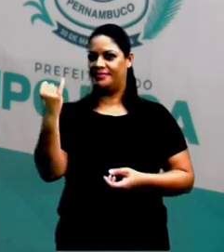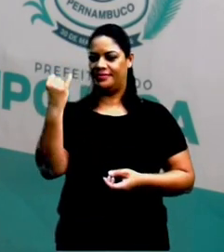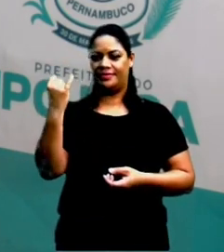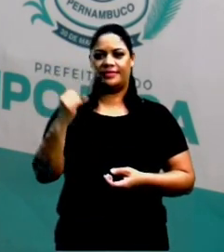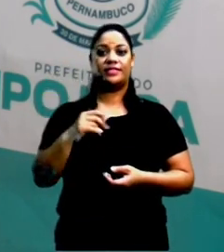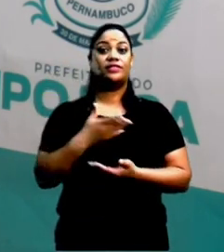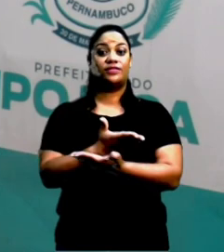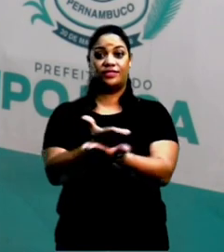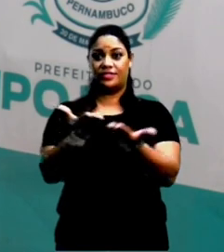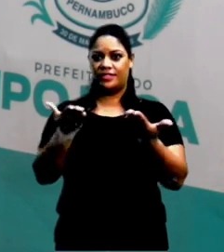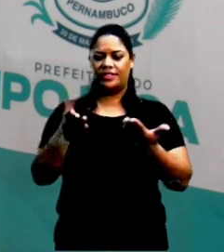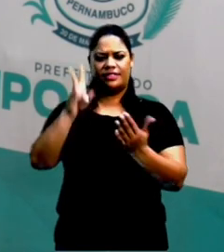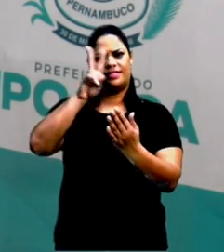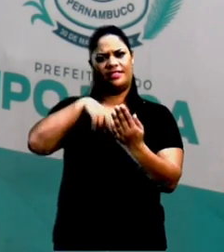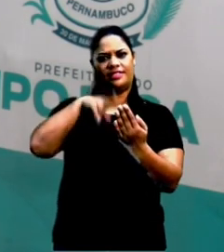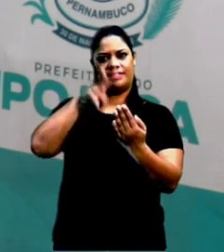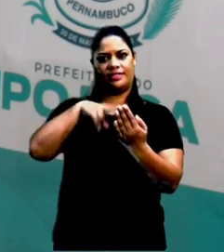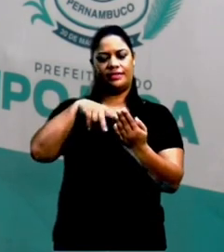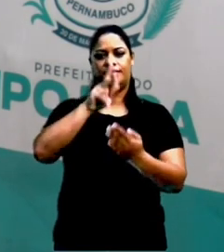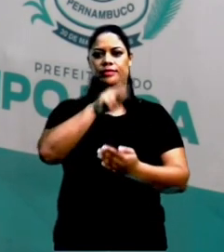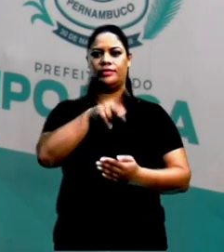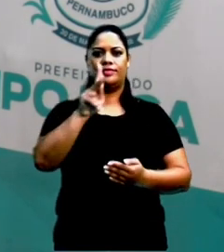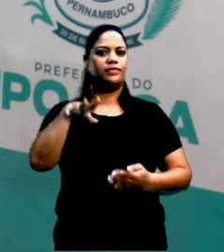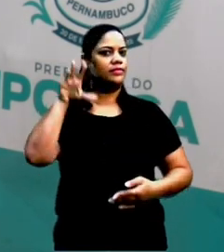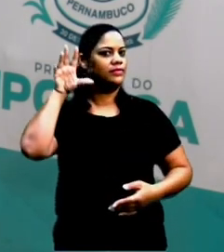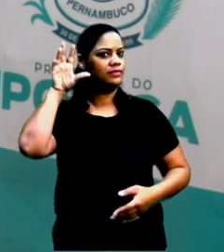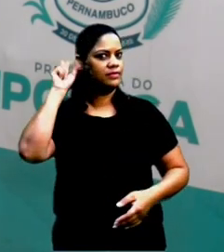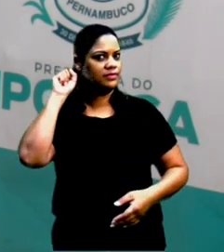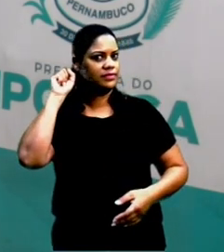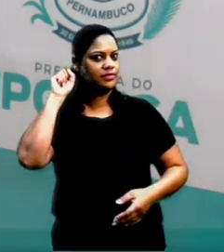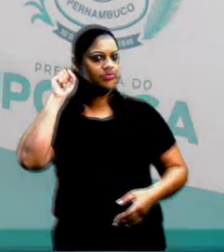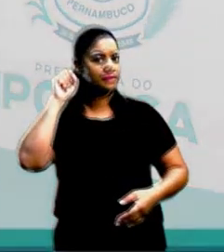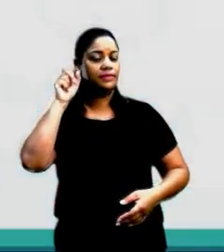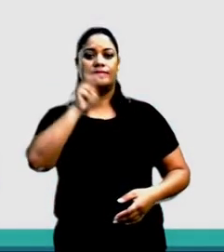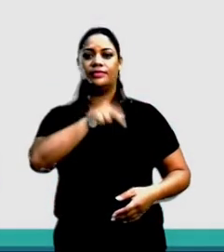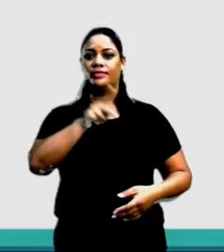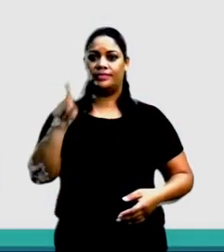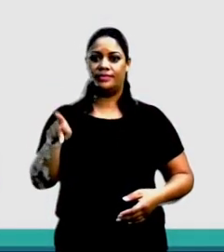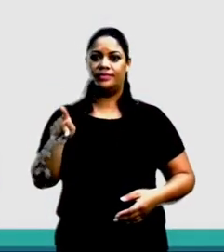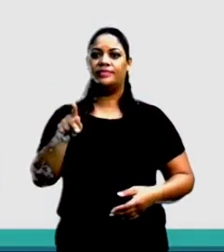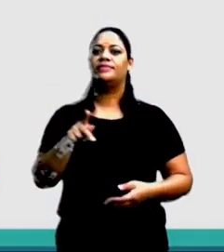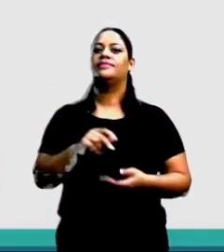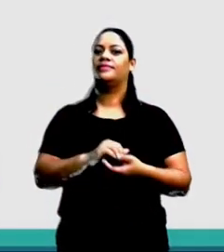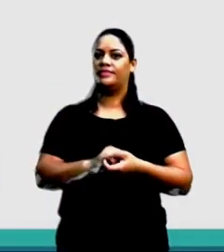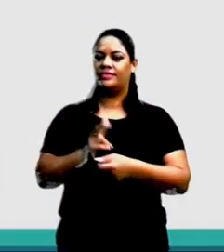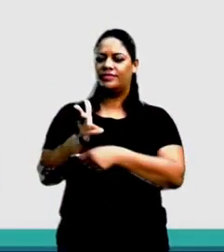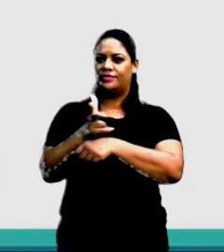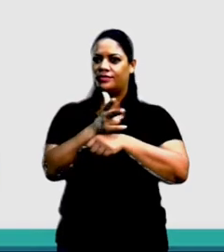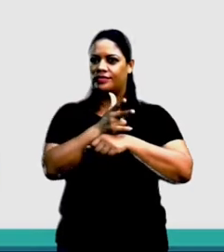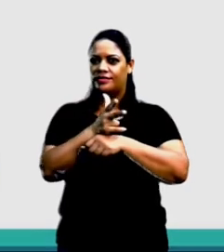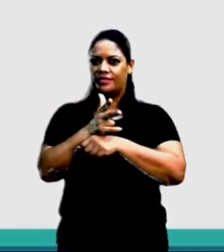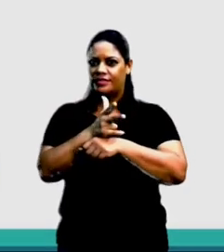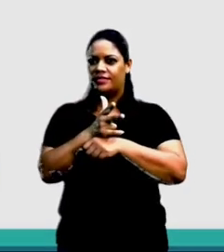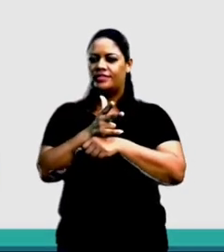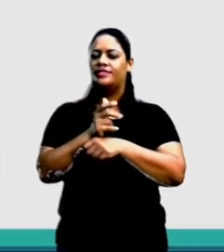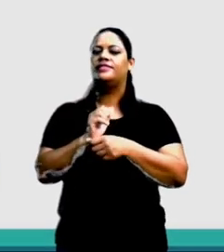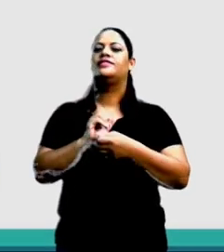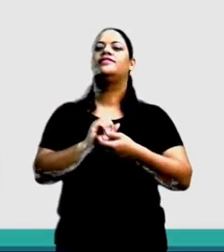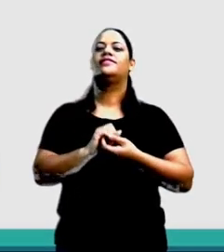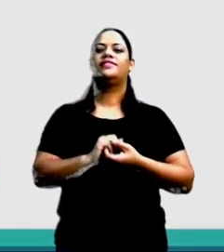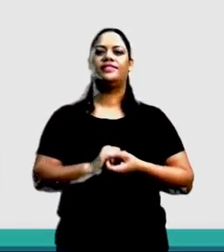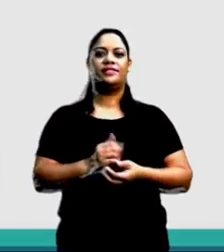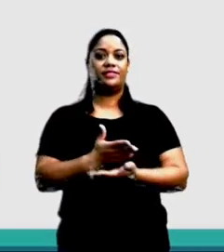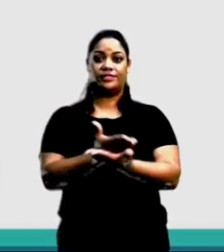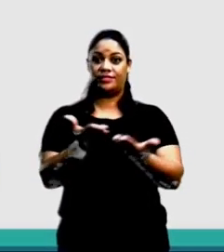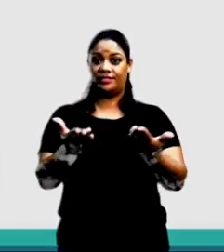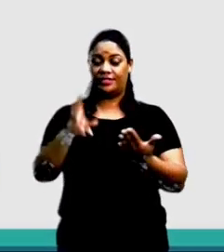Às vezes você lê para o professor escutar e às vezes os professores de vídeos, né? Ou passam um vídeo, ou passam